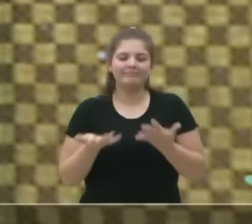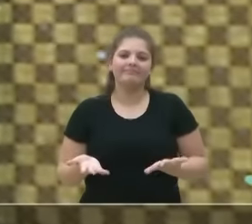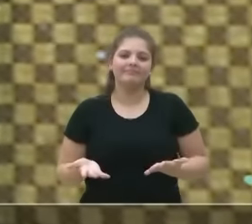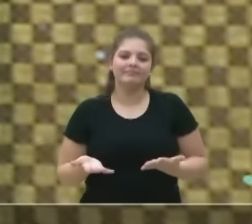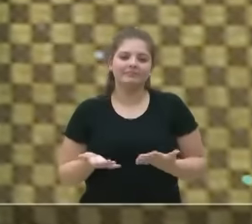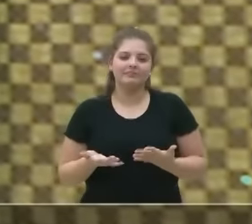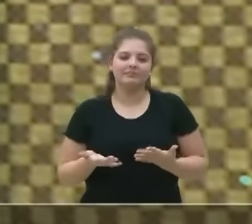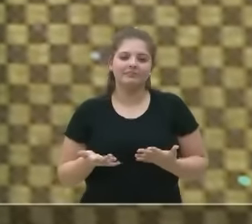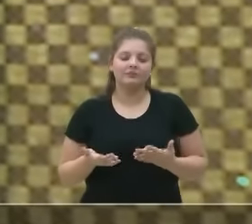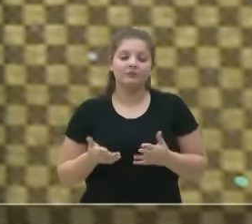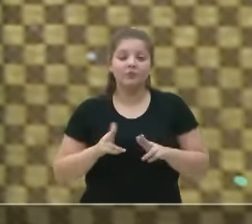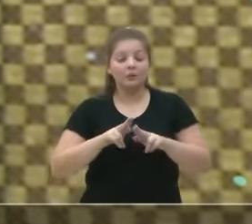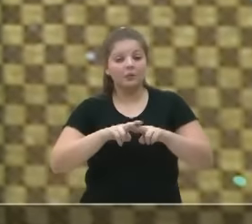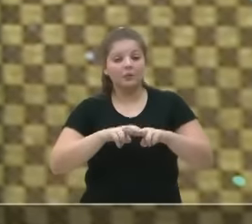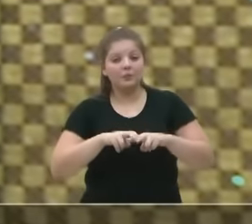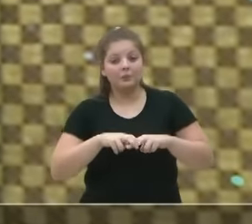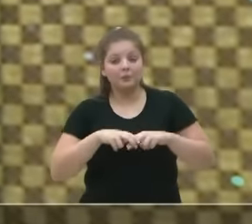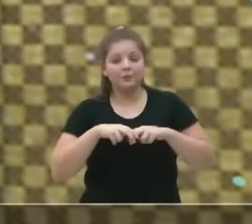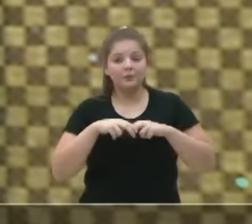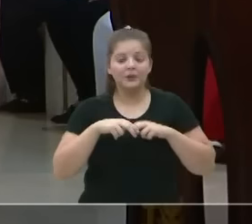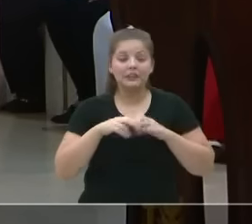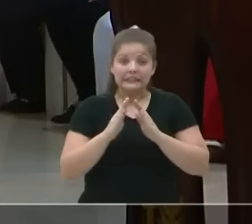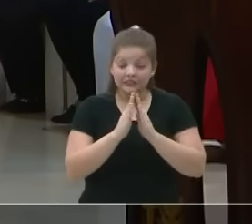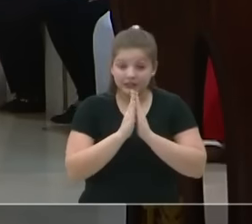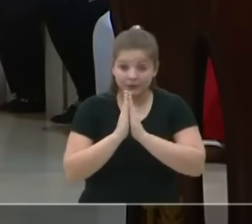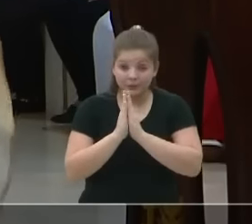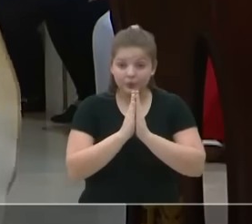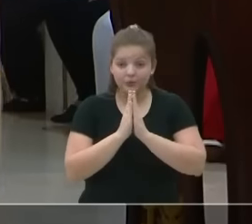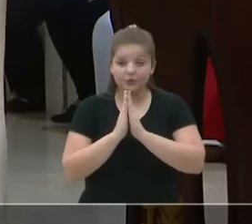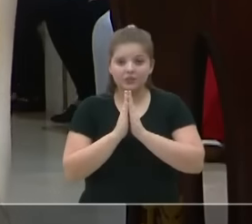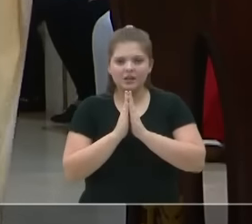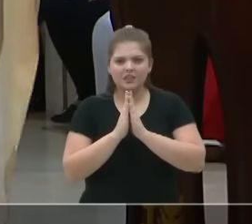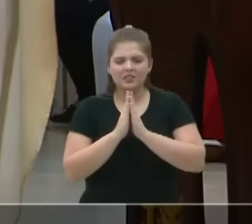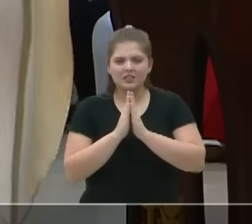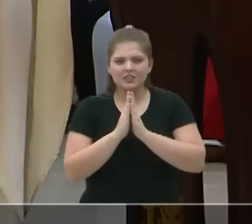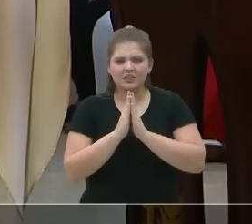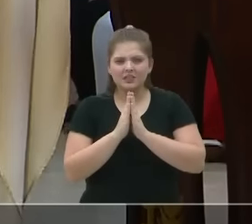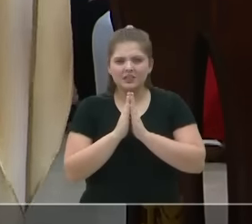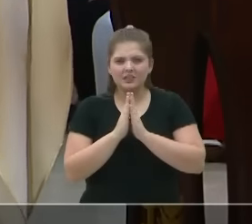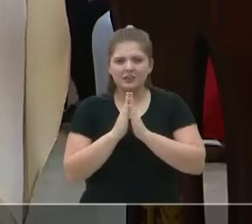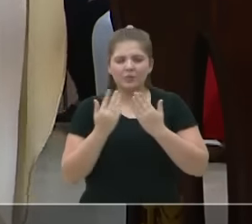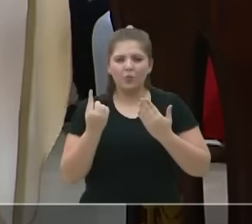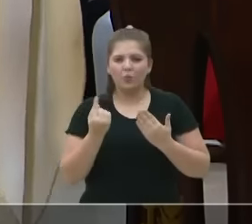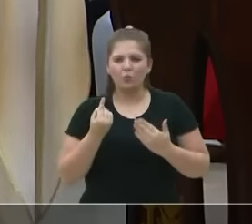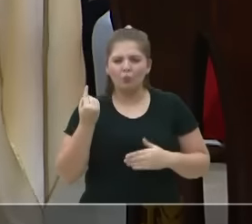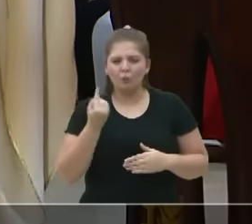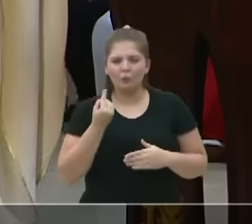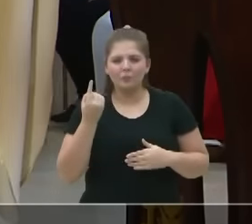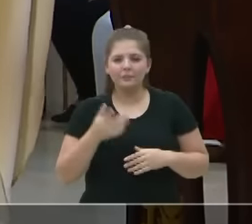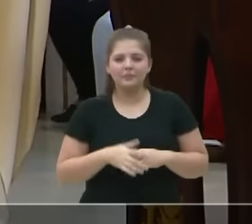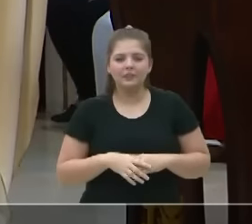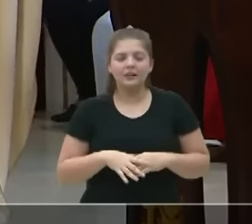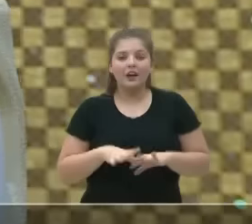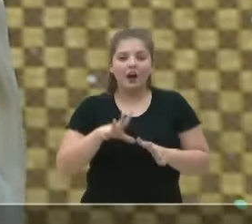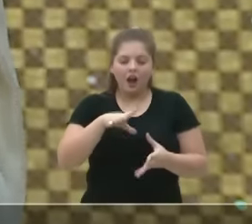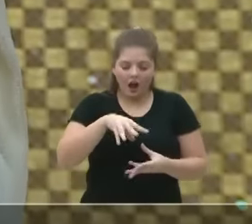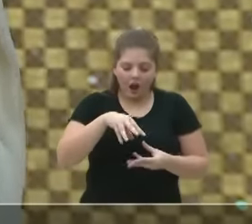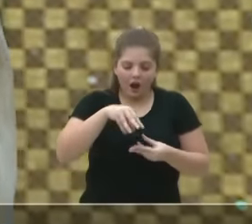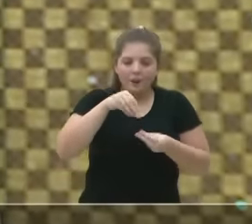Por isso tem aquela oração que é única: alma de Cristo,